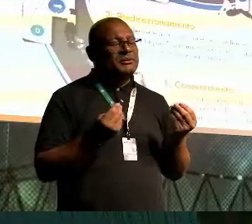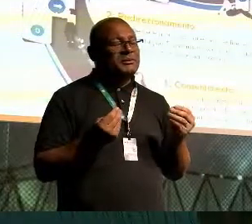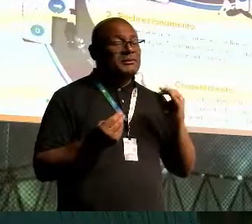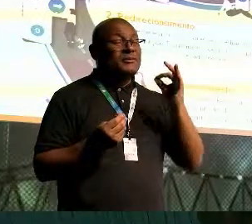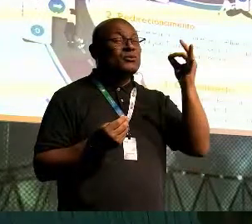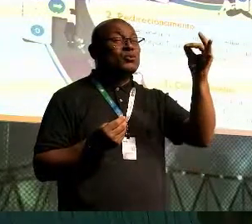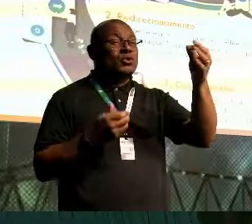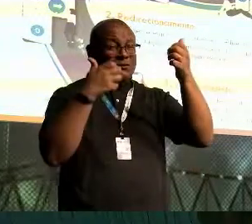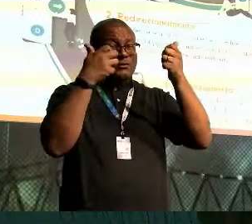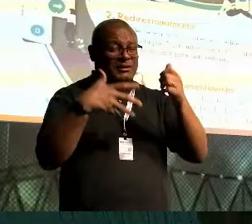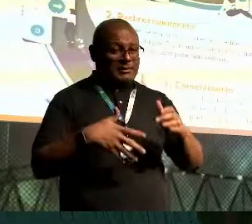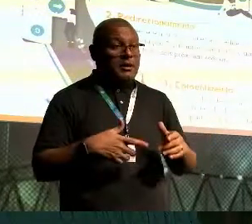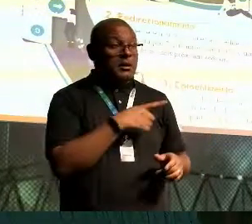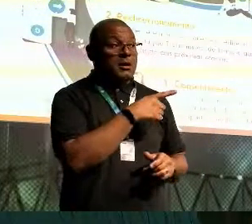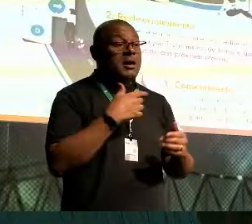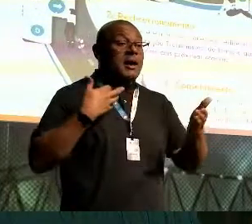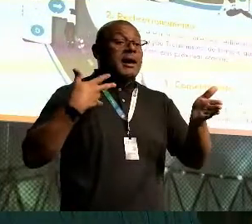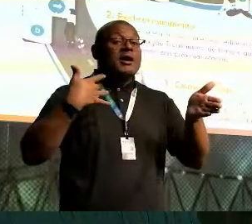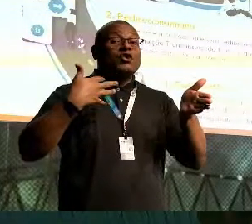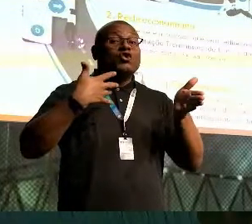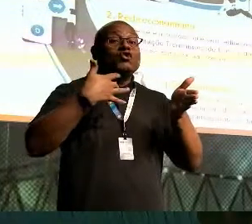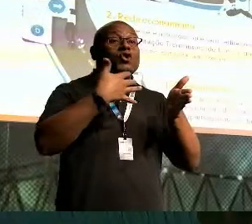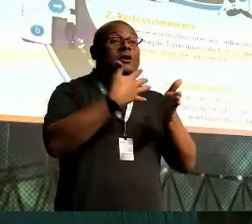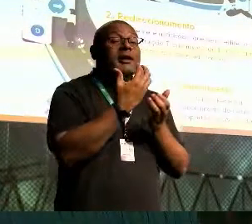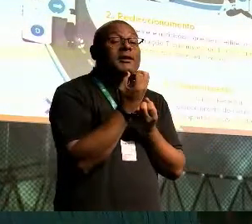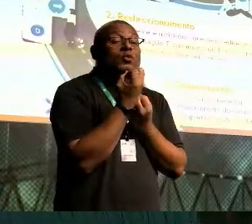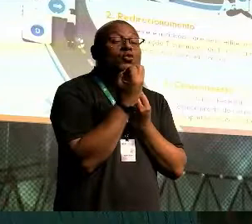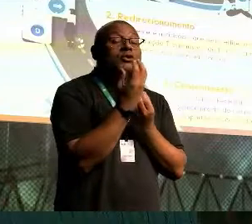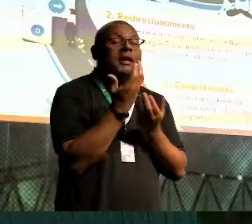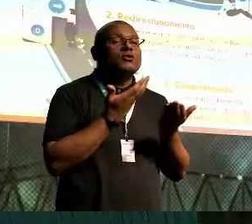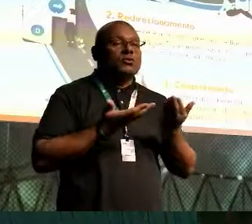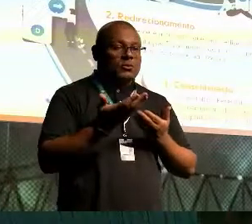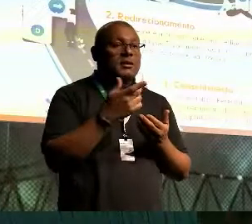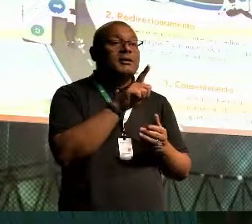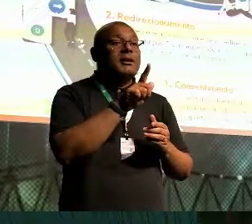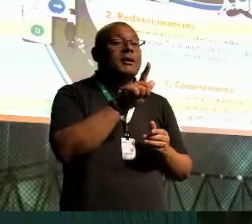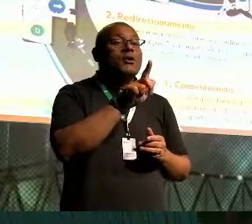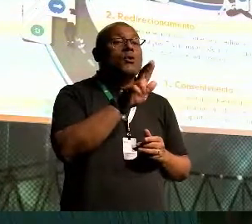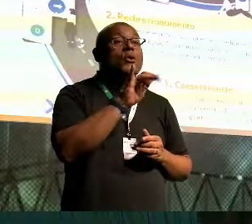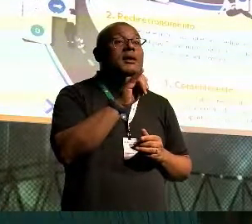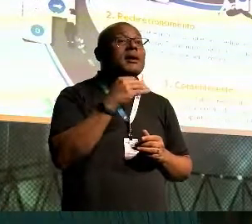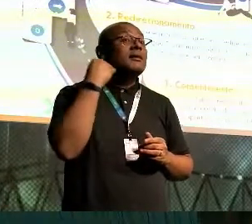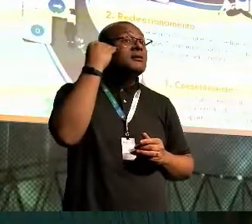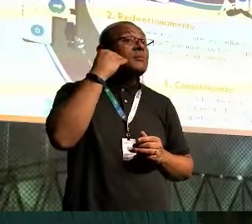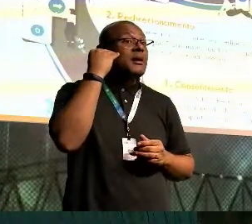né? Essa é a jornada do compartilhamento de dados. Isso está no guia de experiência do usuário.